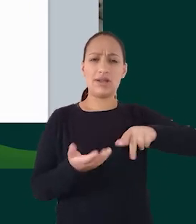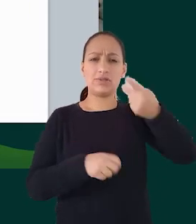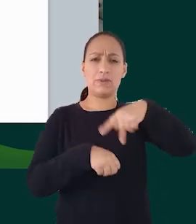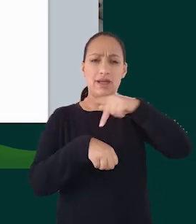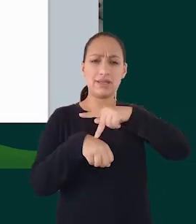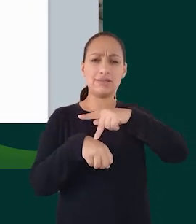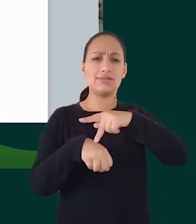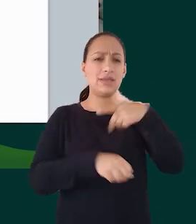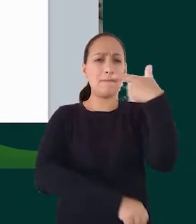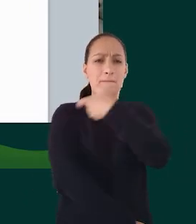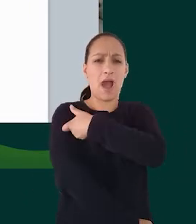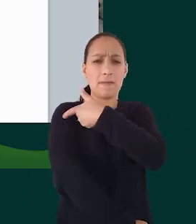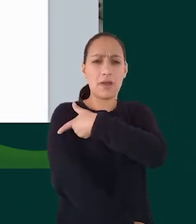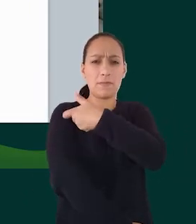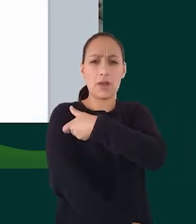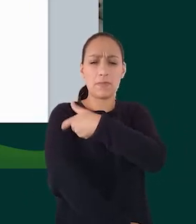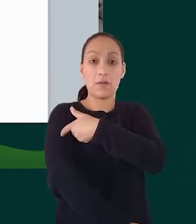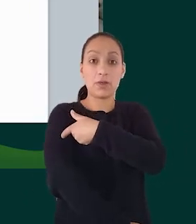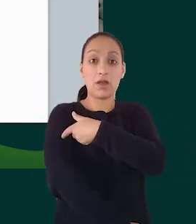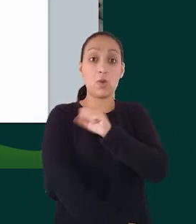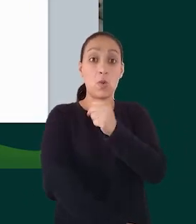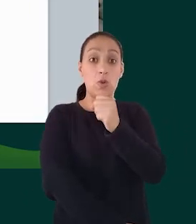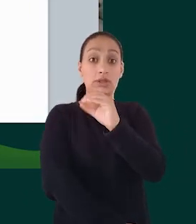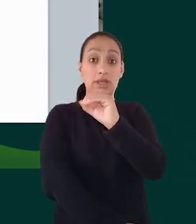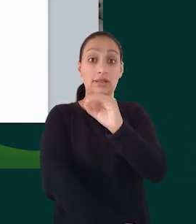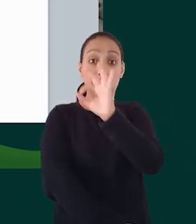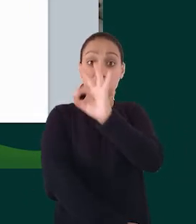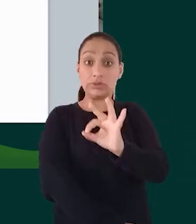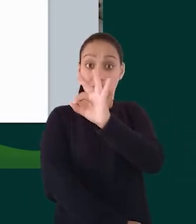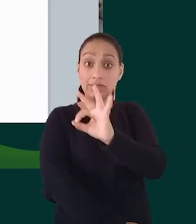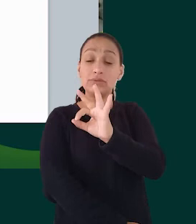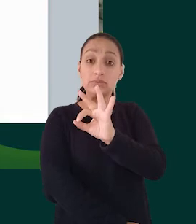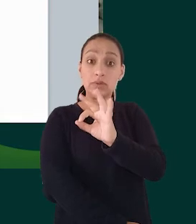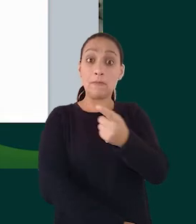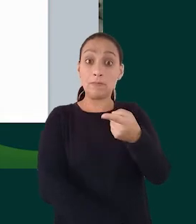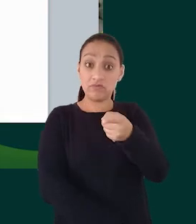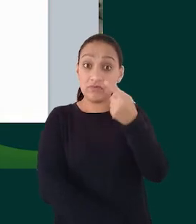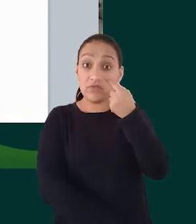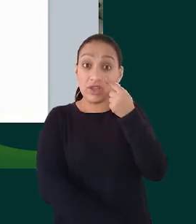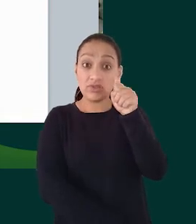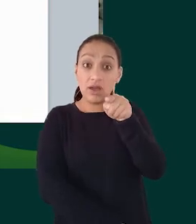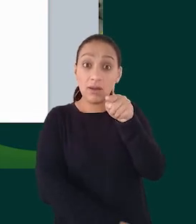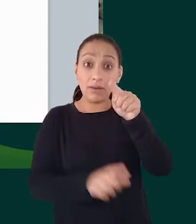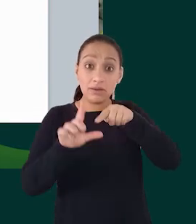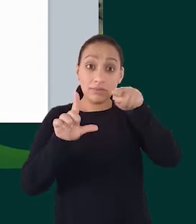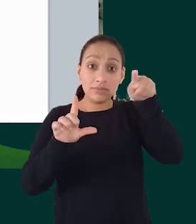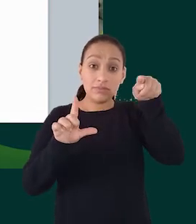imunizam bastante, a partir de 80%, notem que